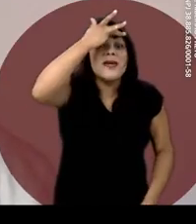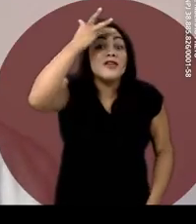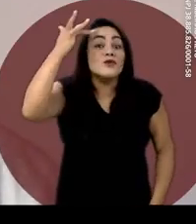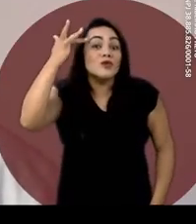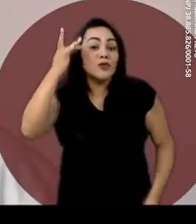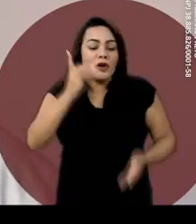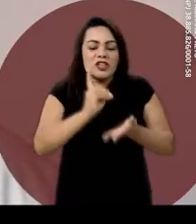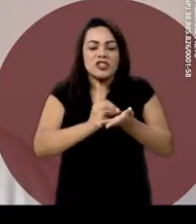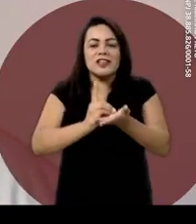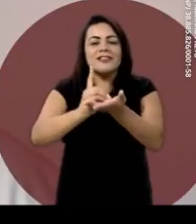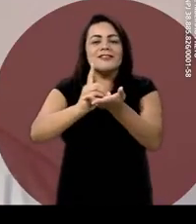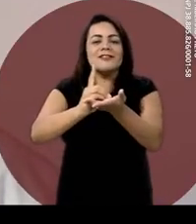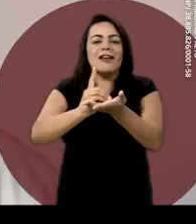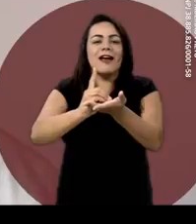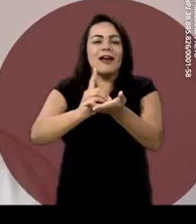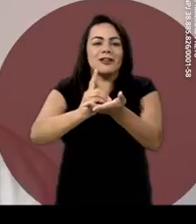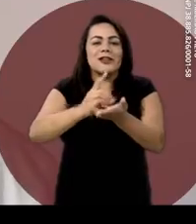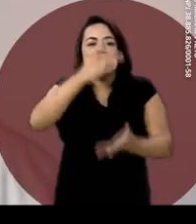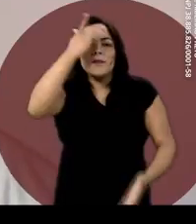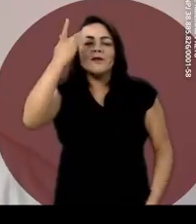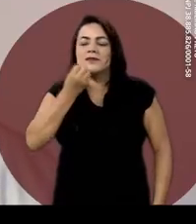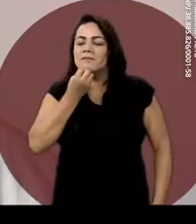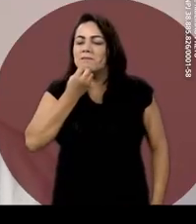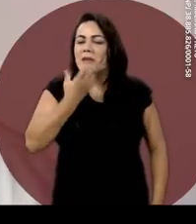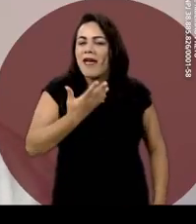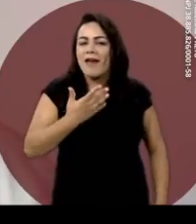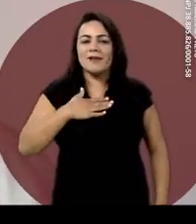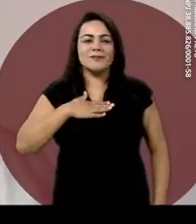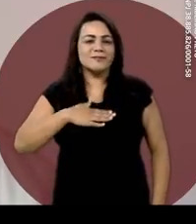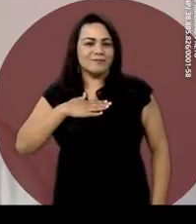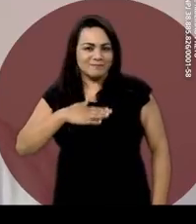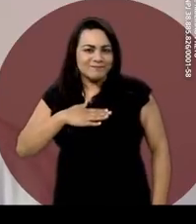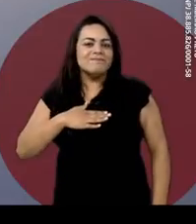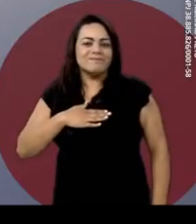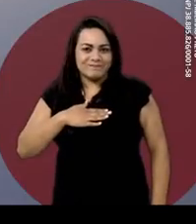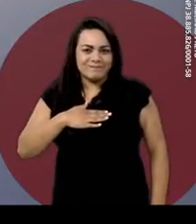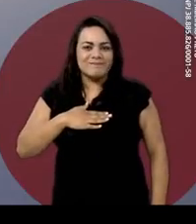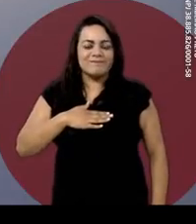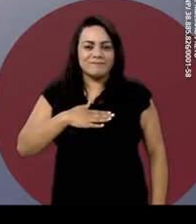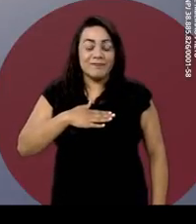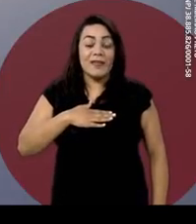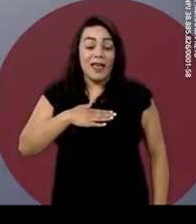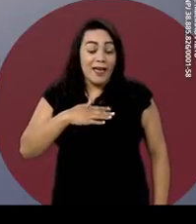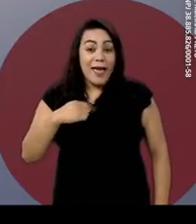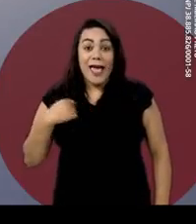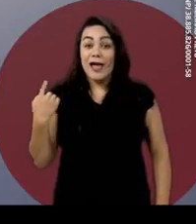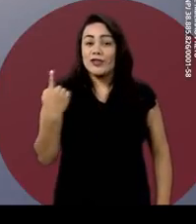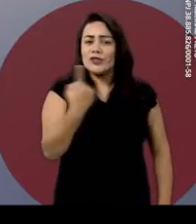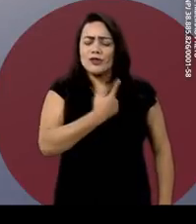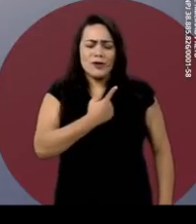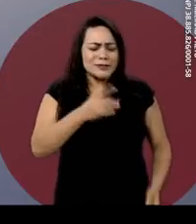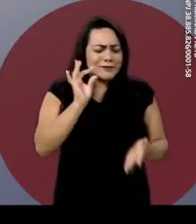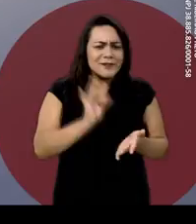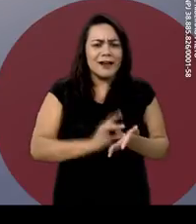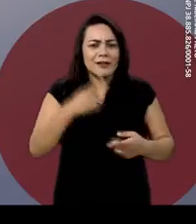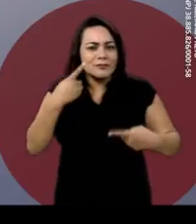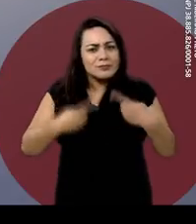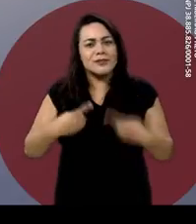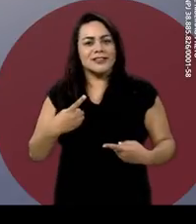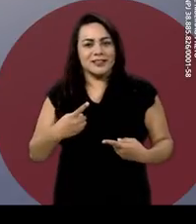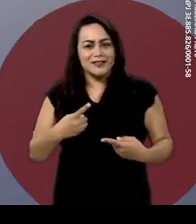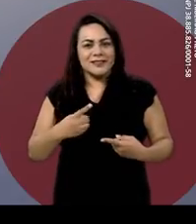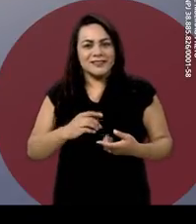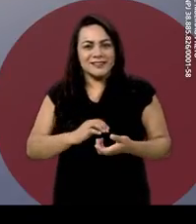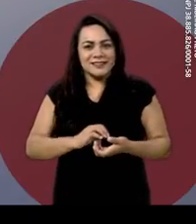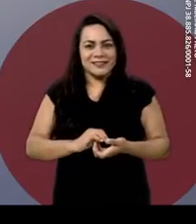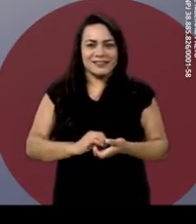com a dignidade delas, com o bem-estar, com o bem comum. Esses são os nossos compromissos. Essa é